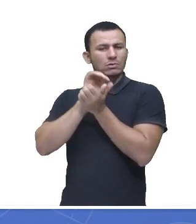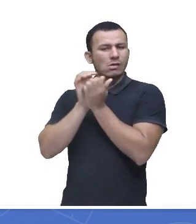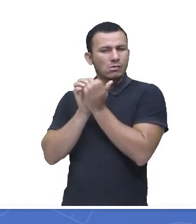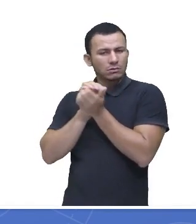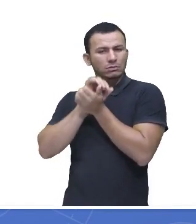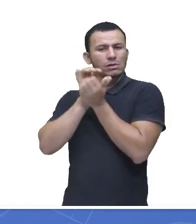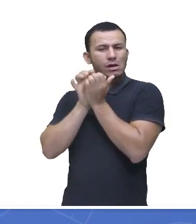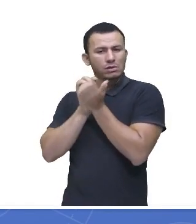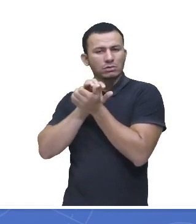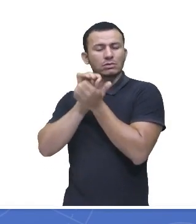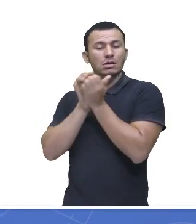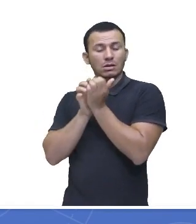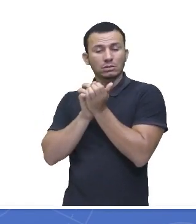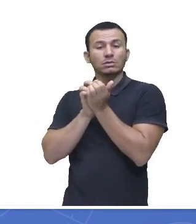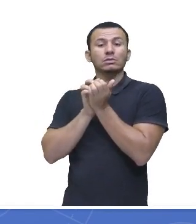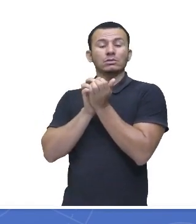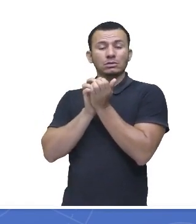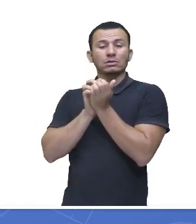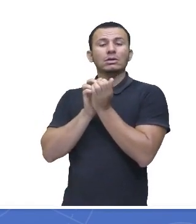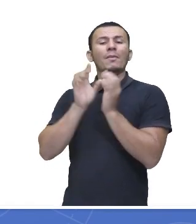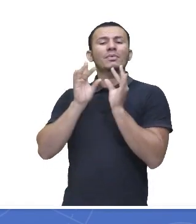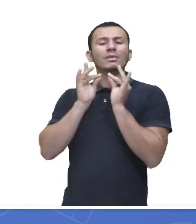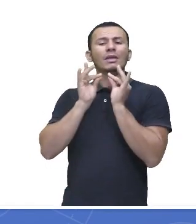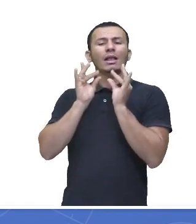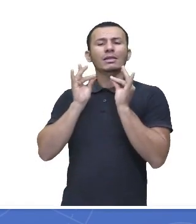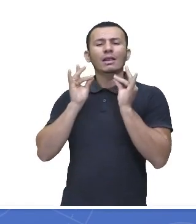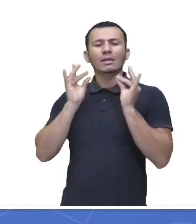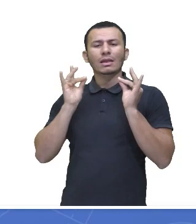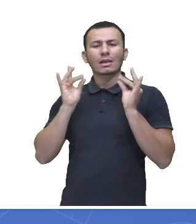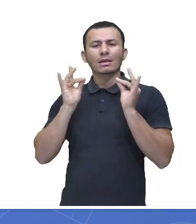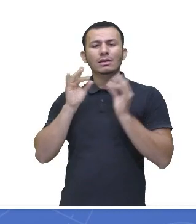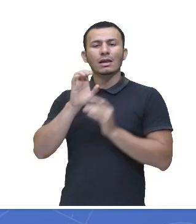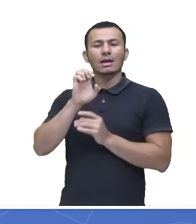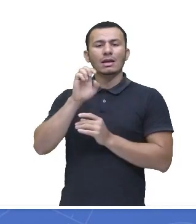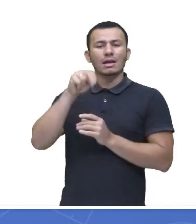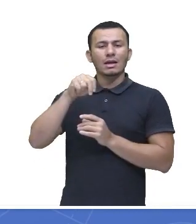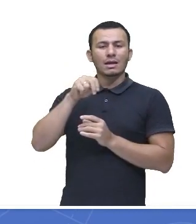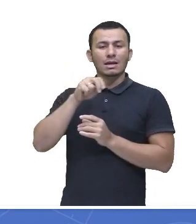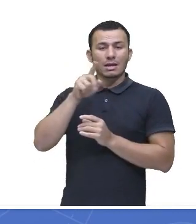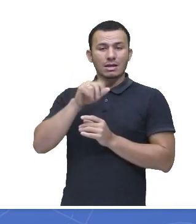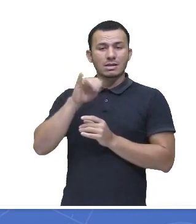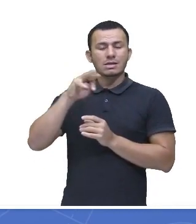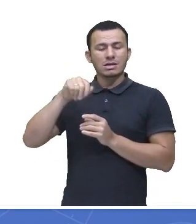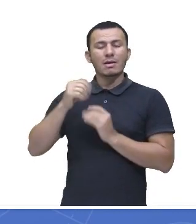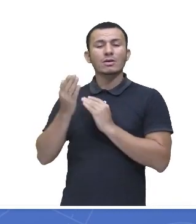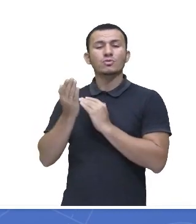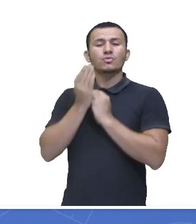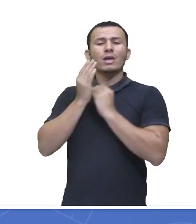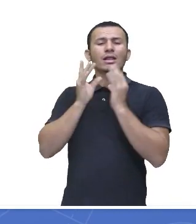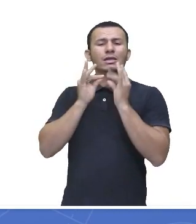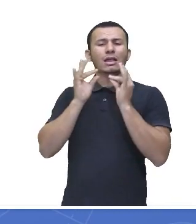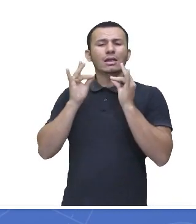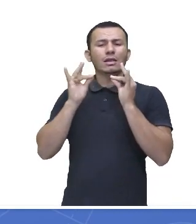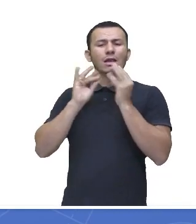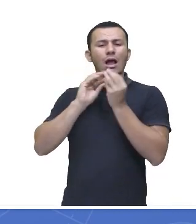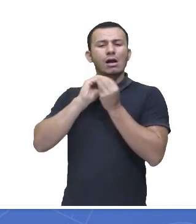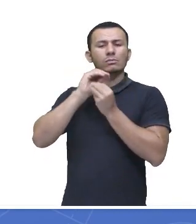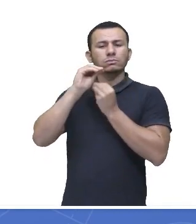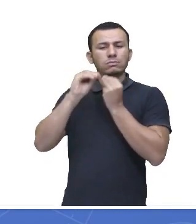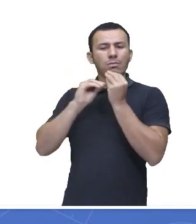mastigação. E a saliva, ela vai conter essa enzima que vai ajudar ainda mais a digerir o pão, ok? Tanto que se